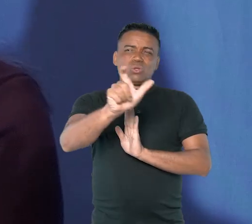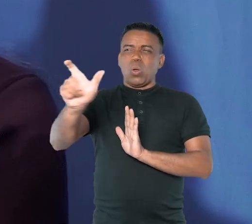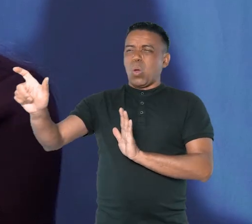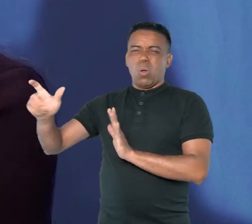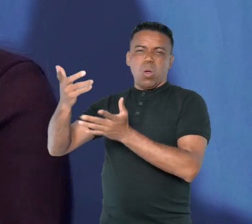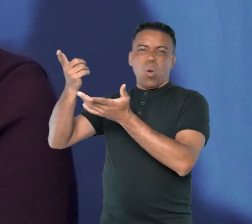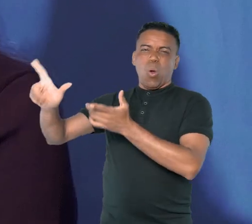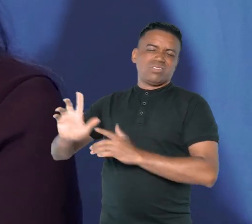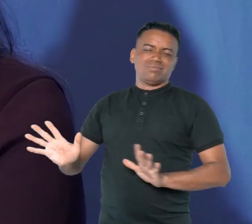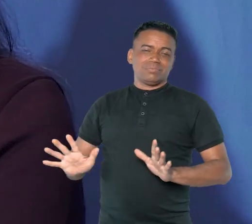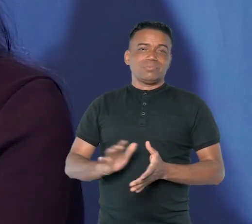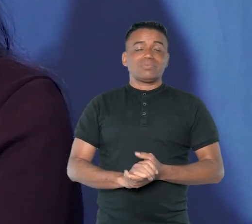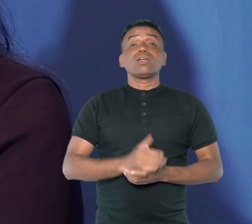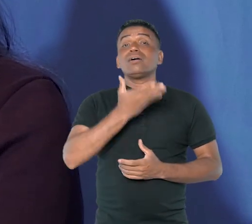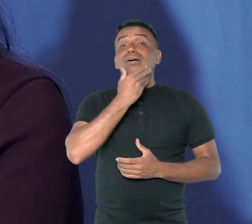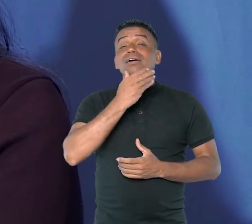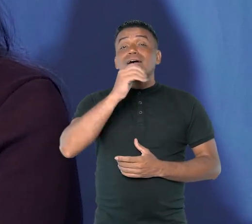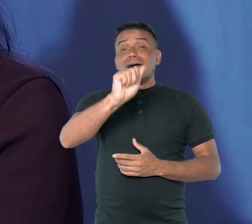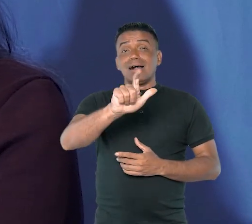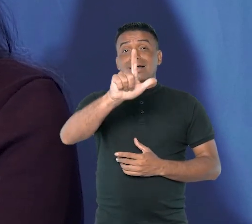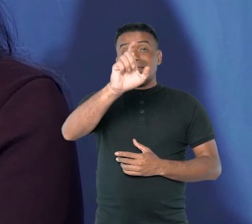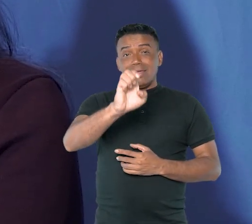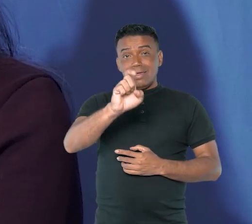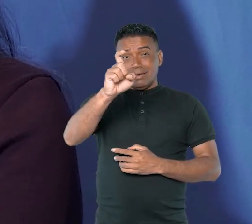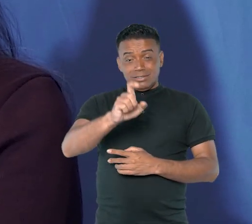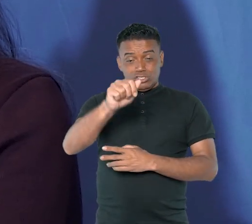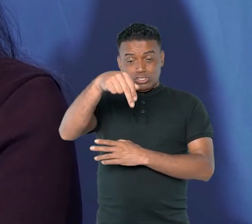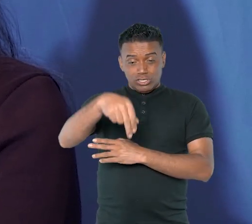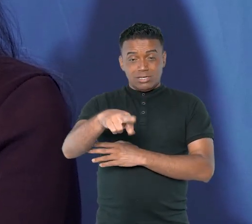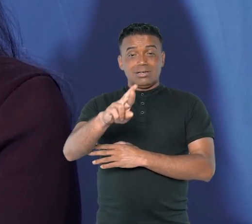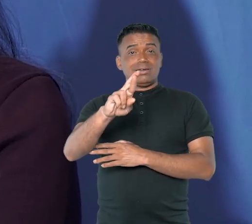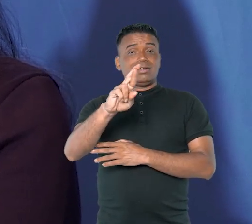Quando o Alexandre leu o livro,